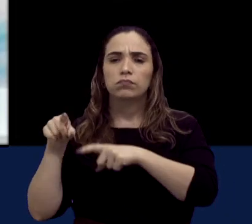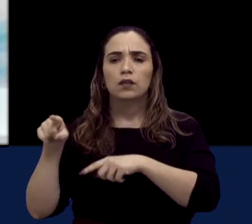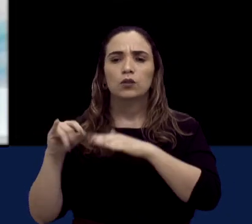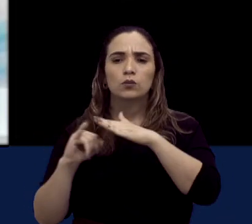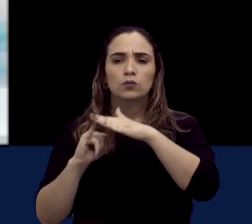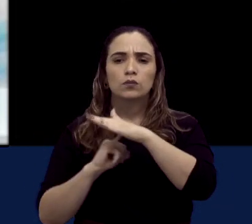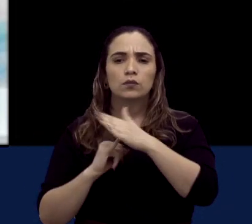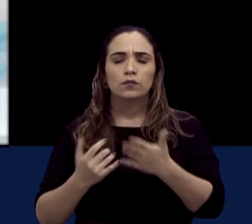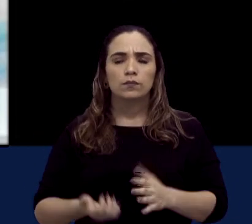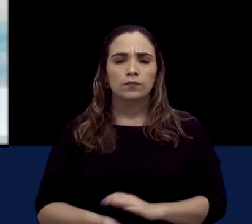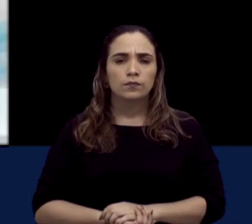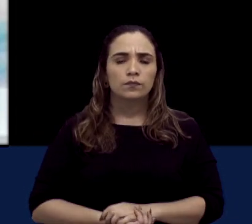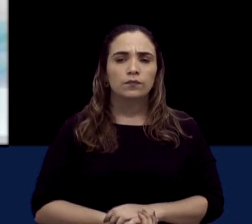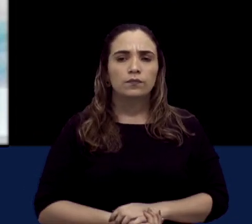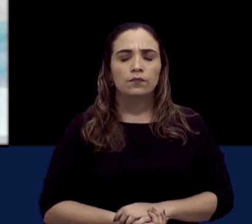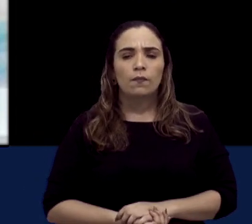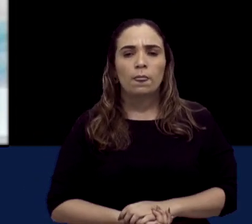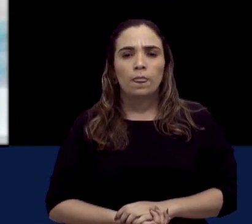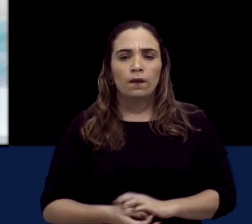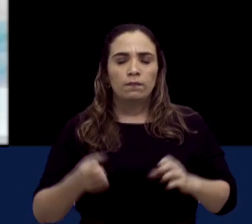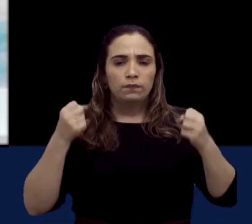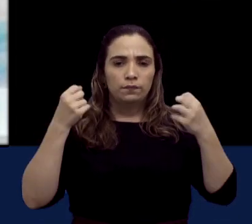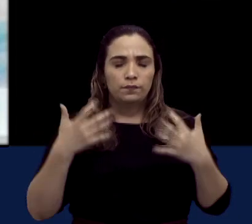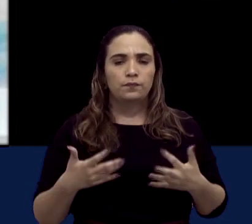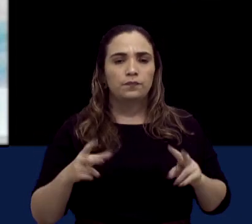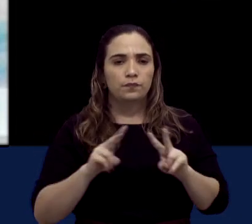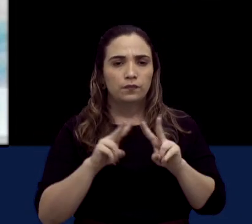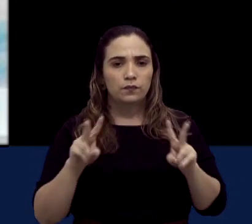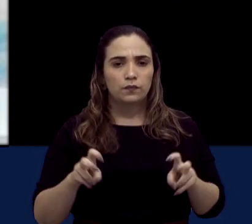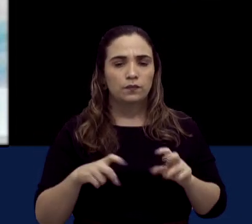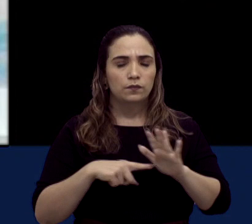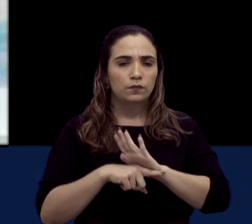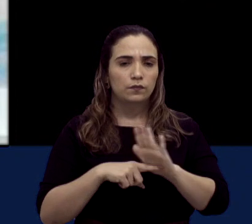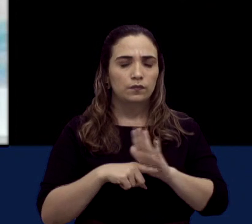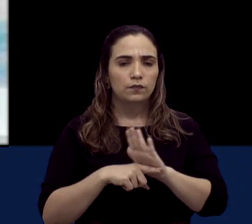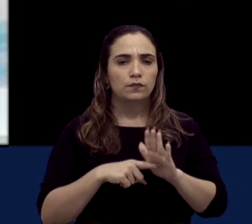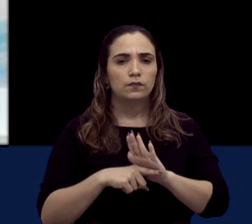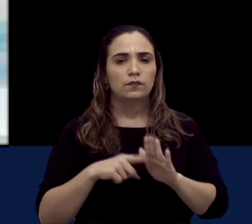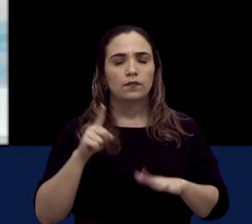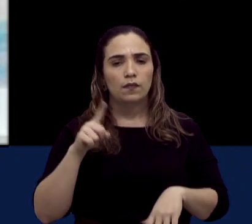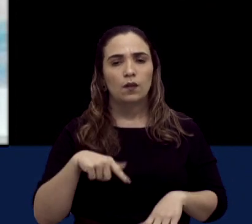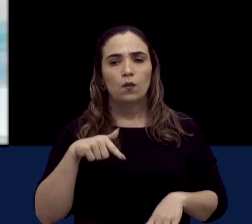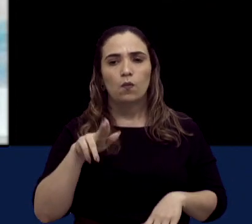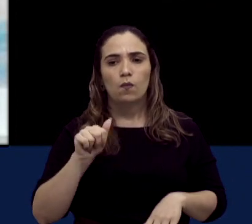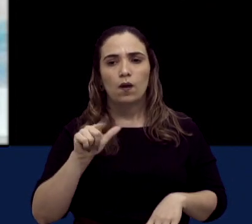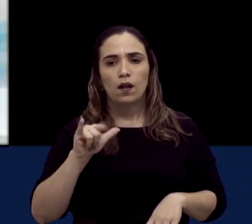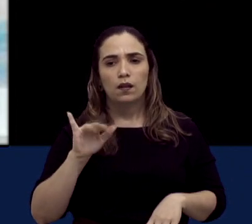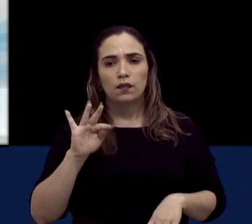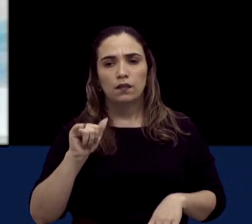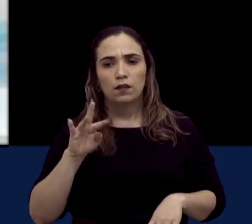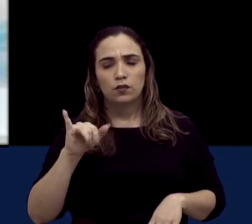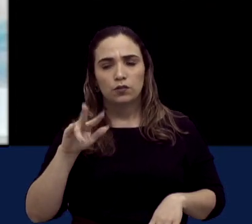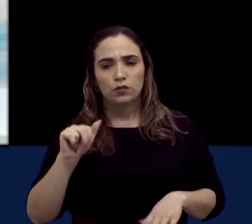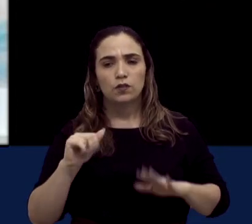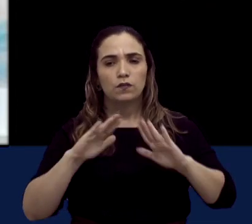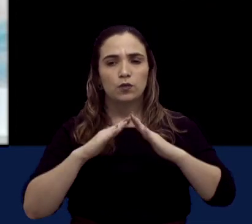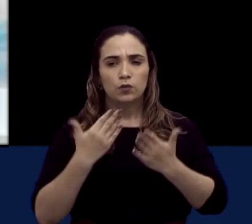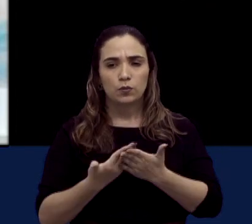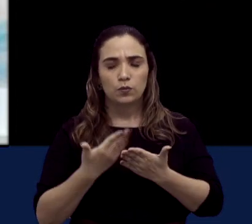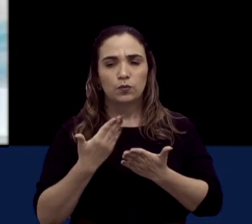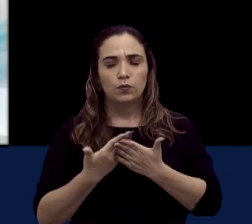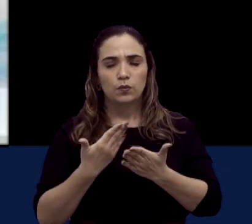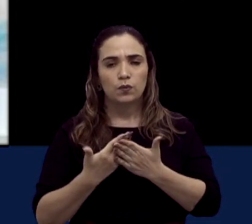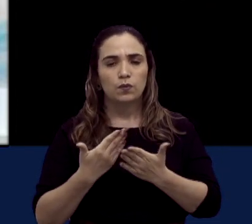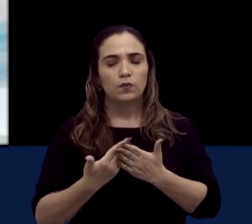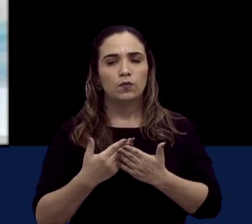interveniente? Aqui falando um pouquinho da tipologia da pesquisa, foi a natureza qualitativa, estudo de caso único,